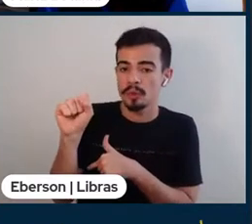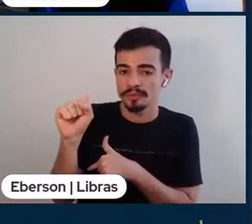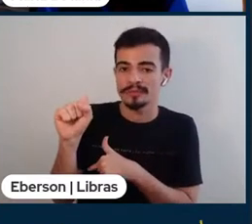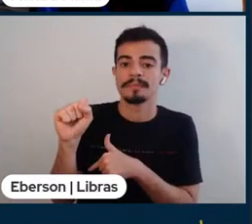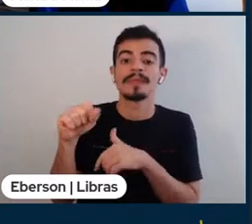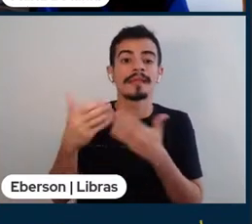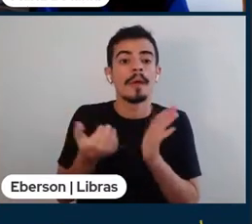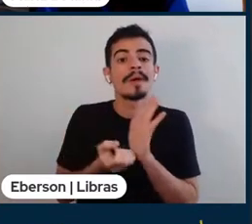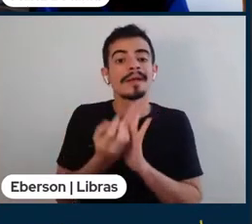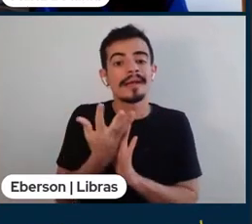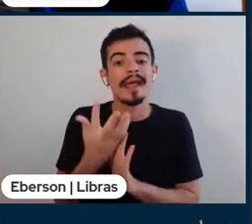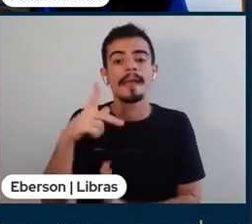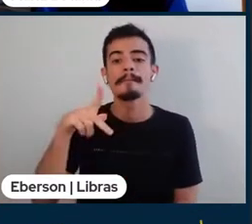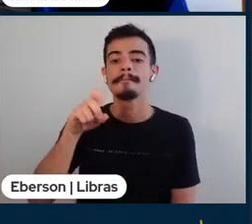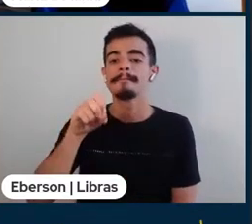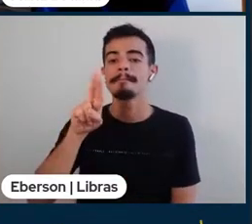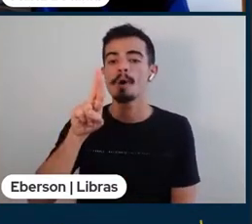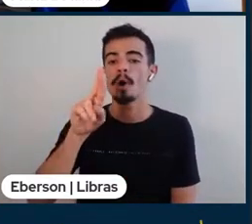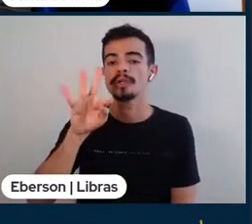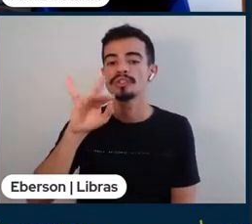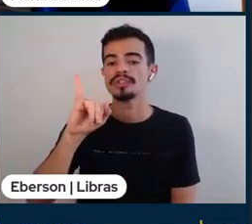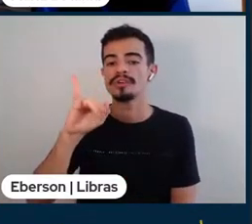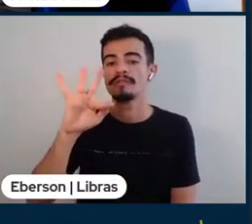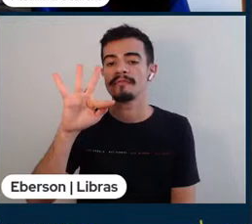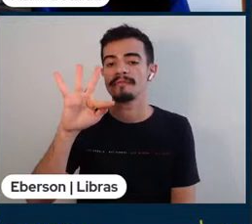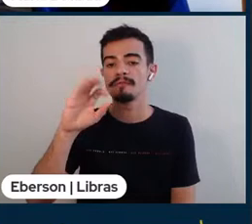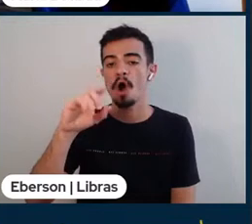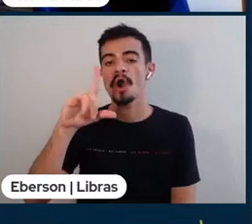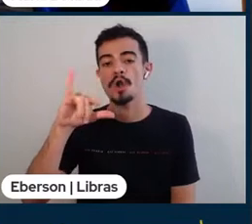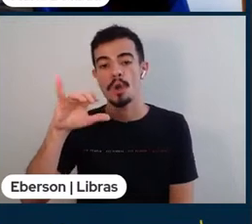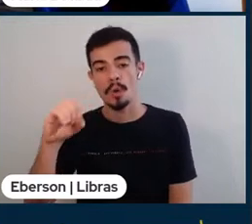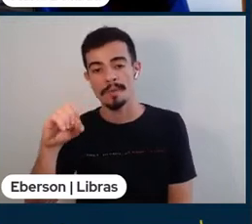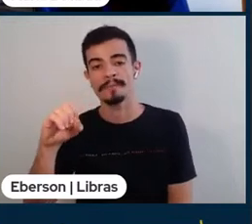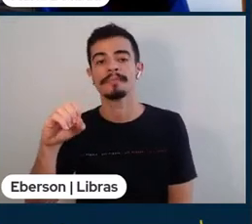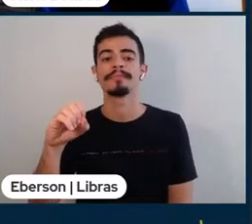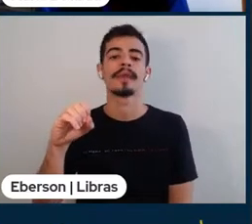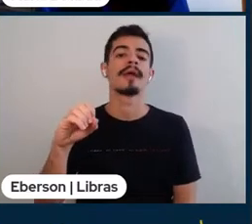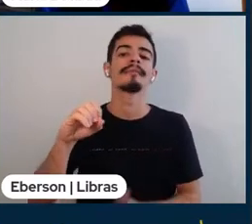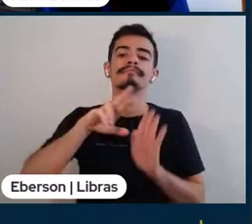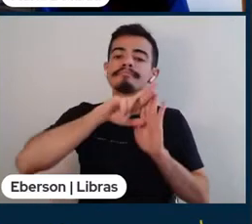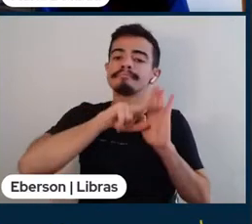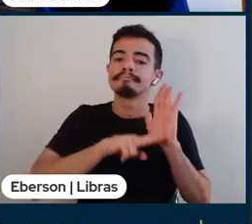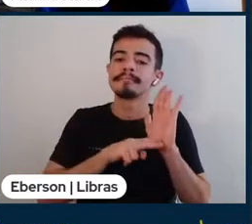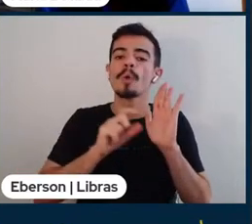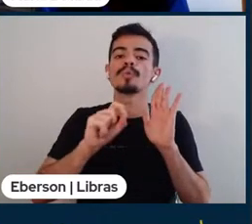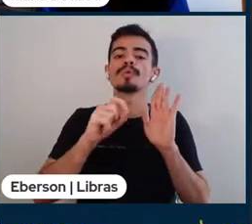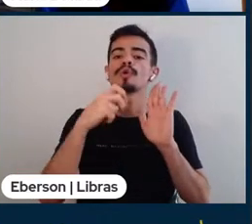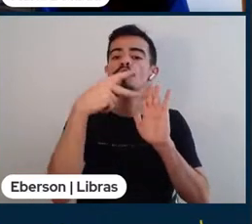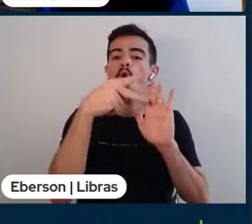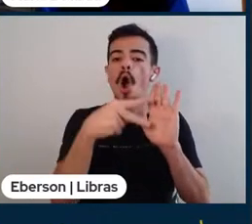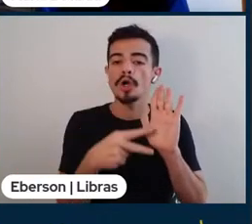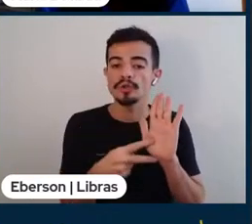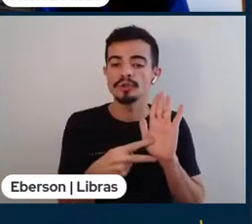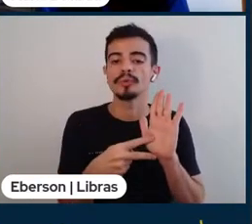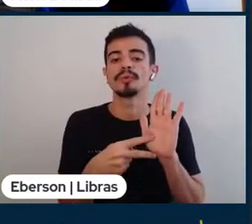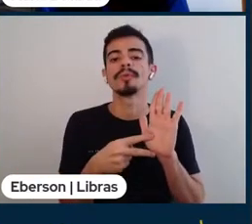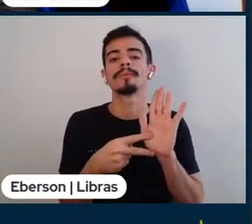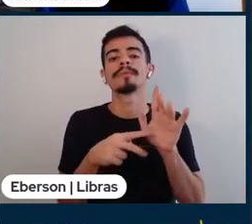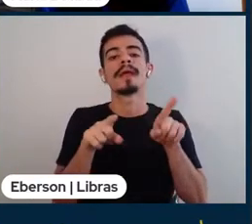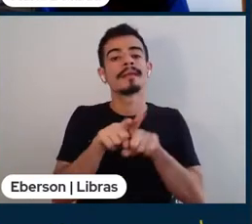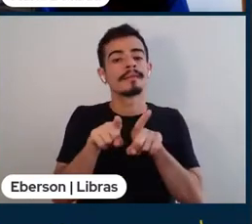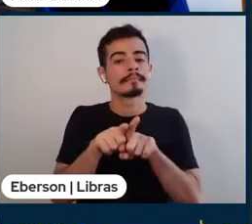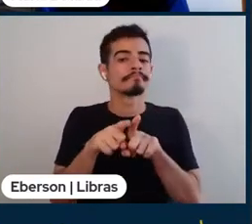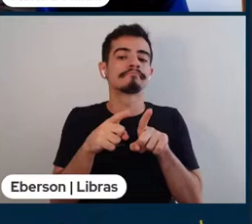que eu tinha noção na época. Então, eu fui fazer códigos no GitHub. Eu tentei fazer alguns códigos no Kaggle.